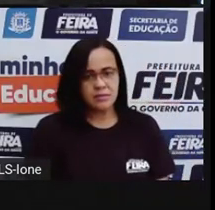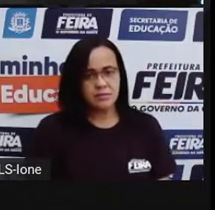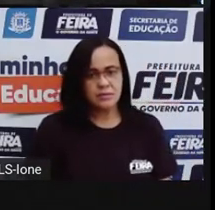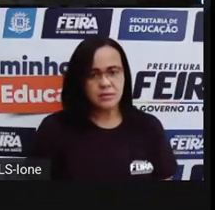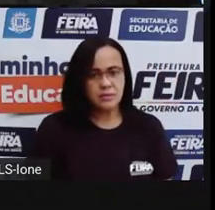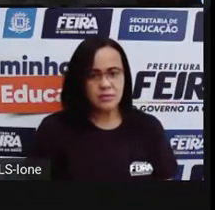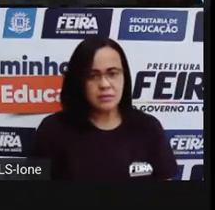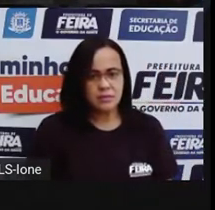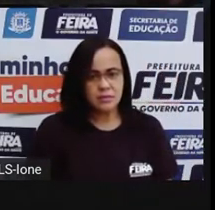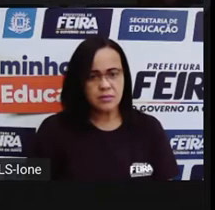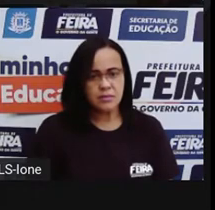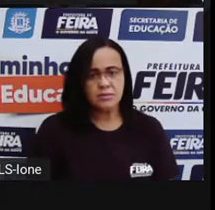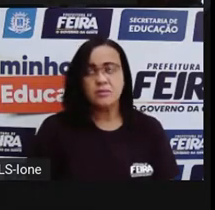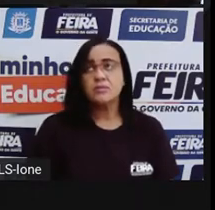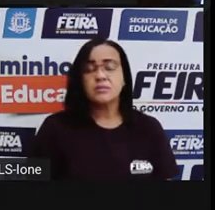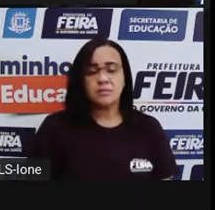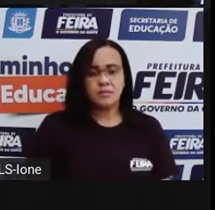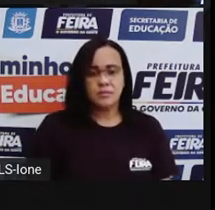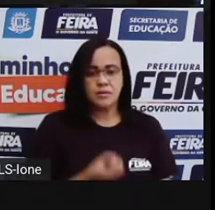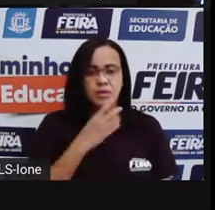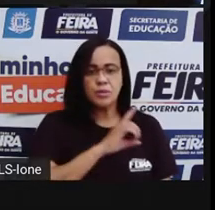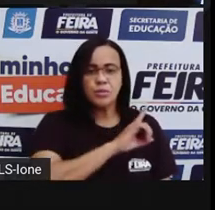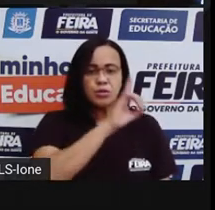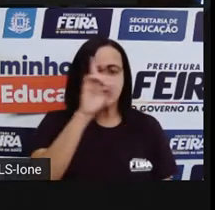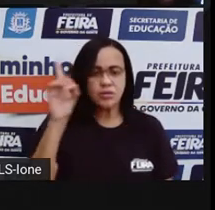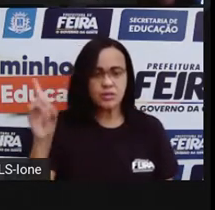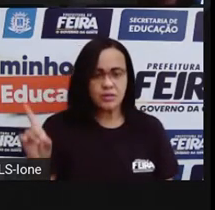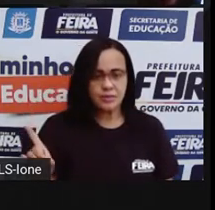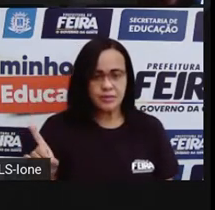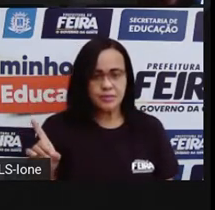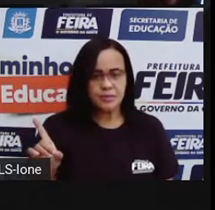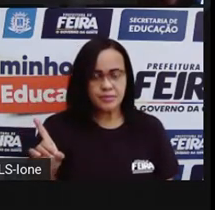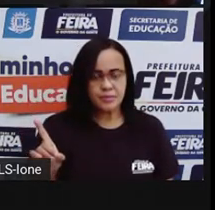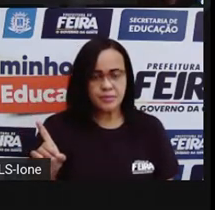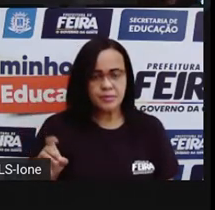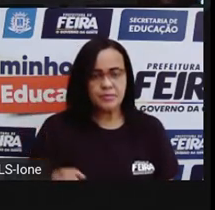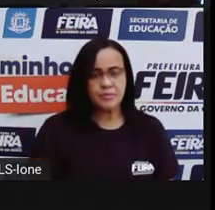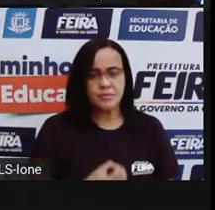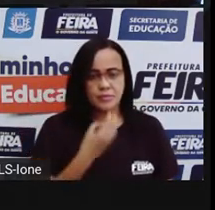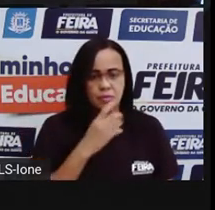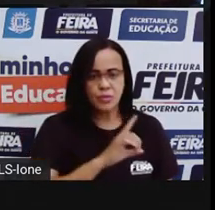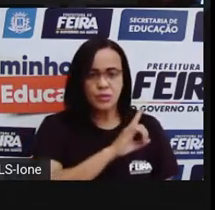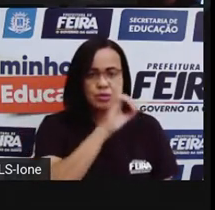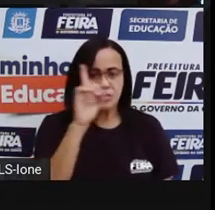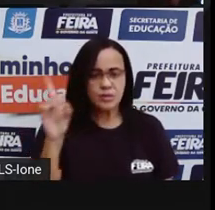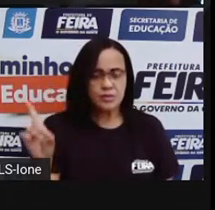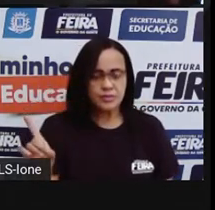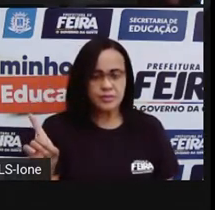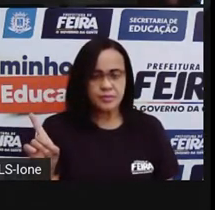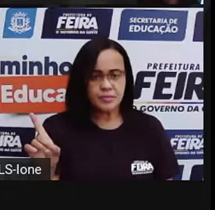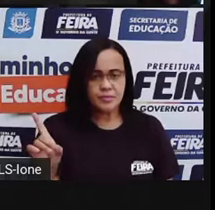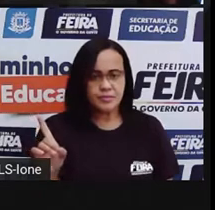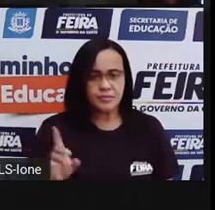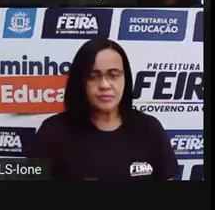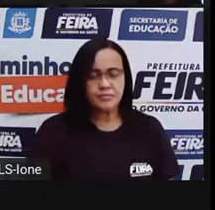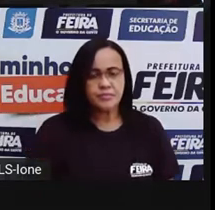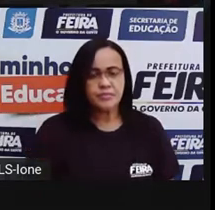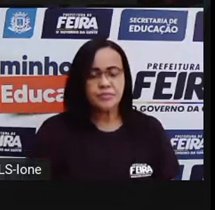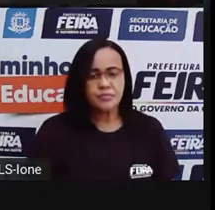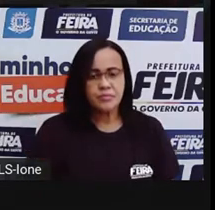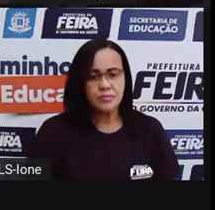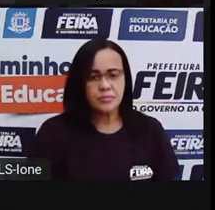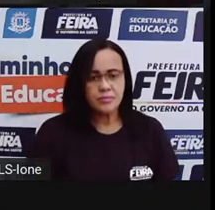bom dia para alguém, eu falo good morning. Vamos repetir? Good morning.